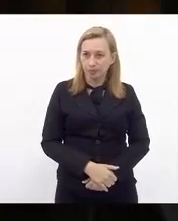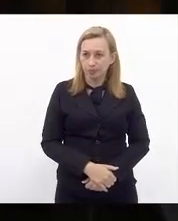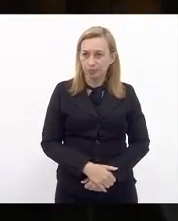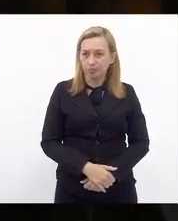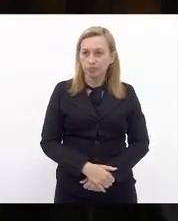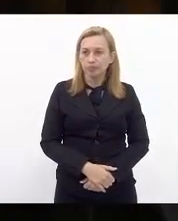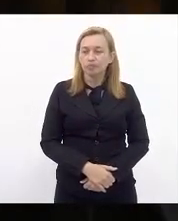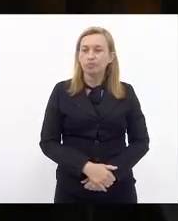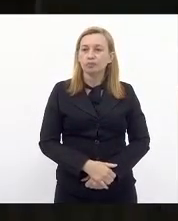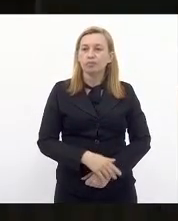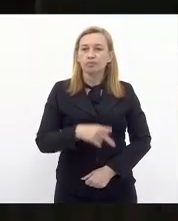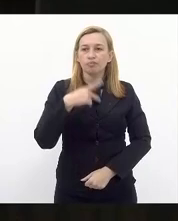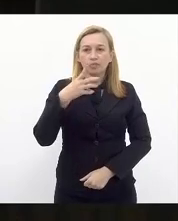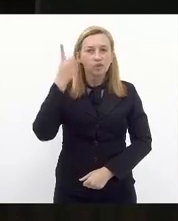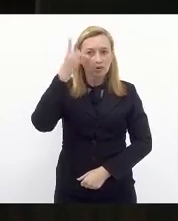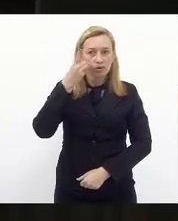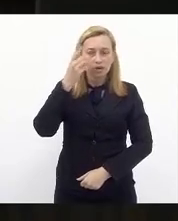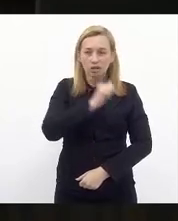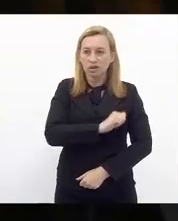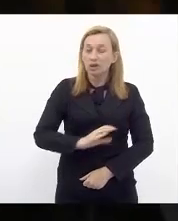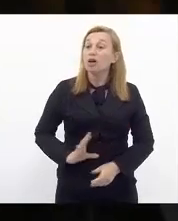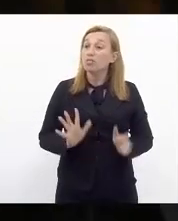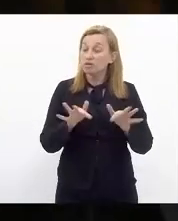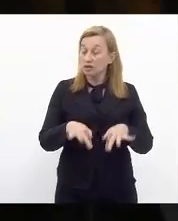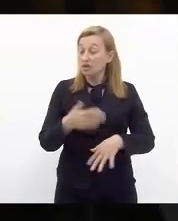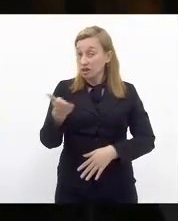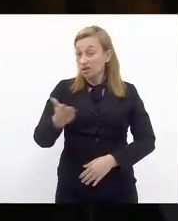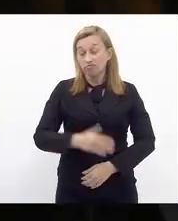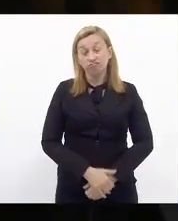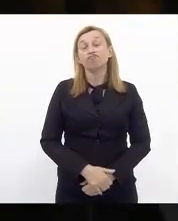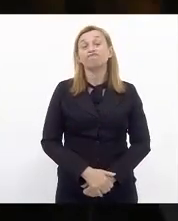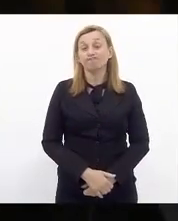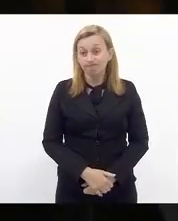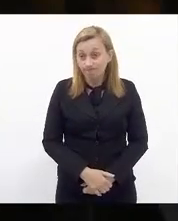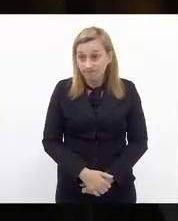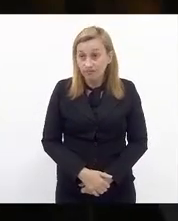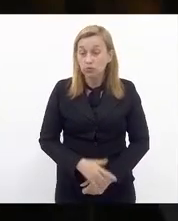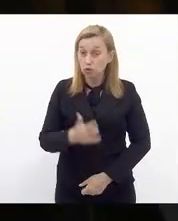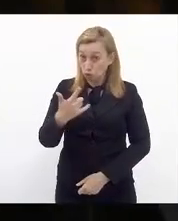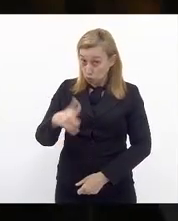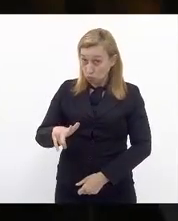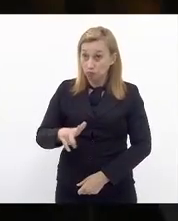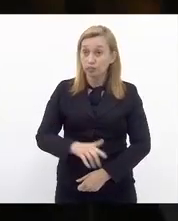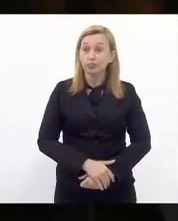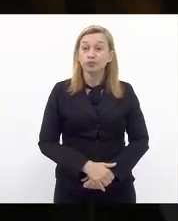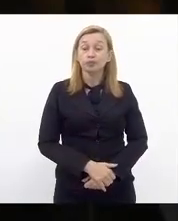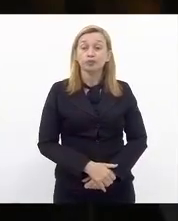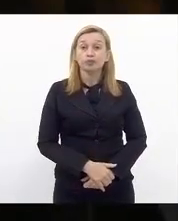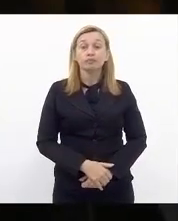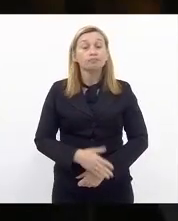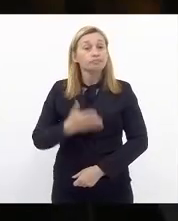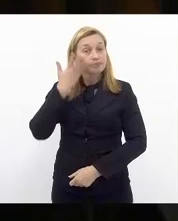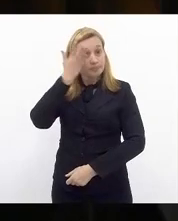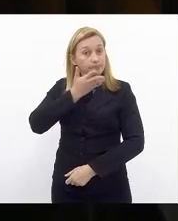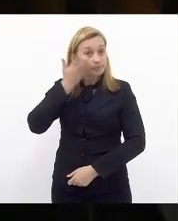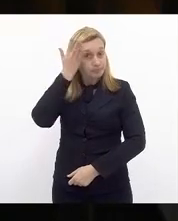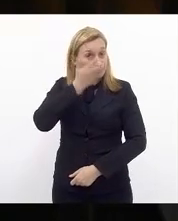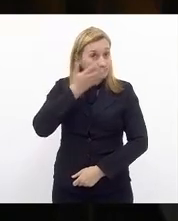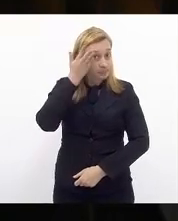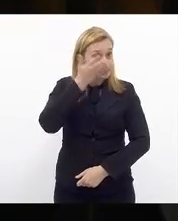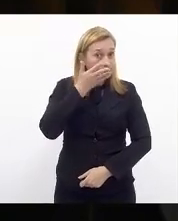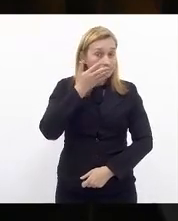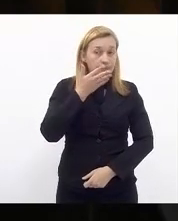vou a palavra tá dando Graciliano não pra encerrar é isso de novo essas mensagens